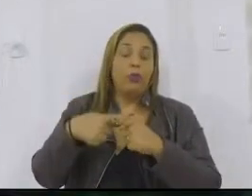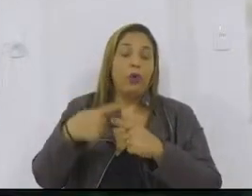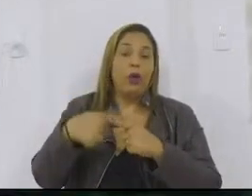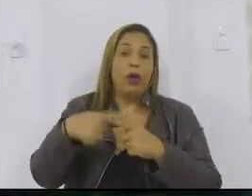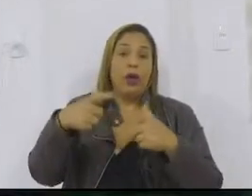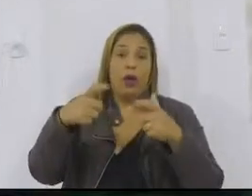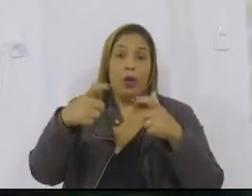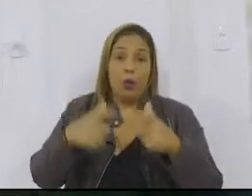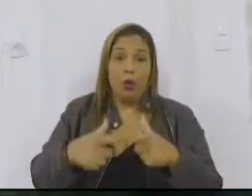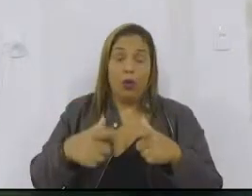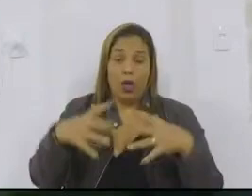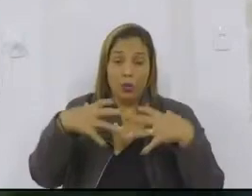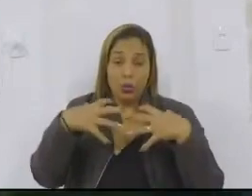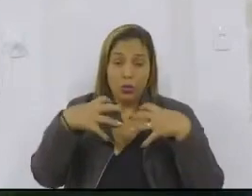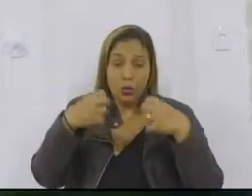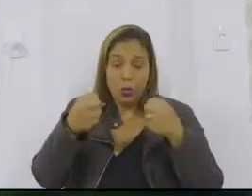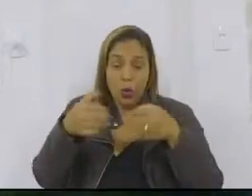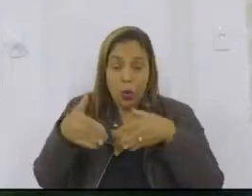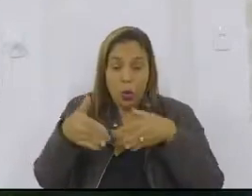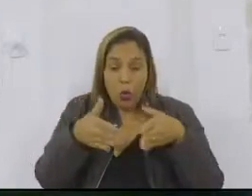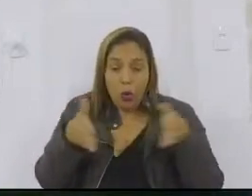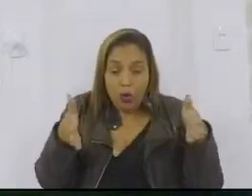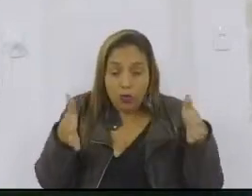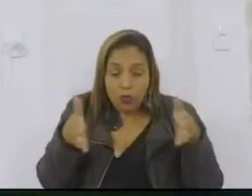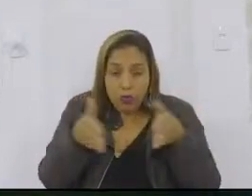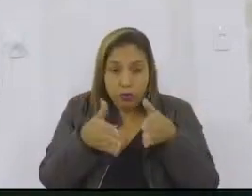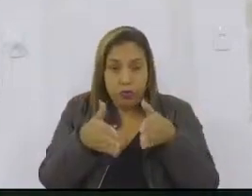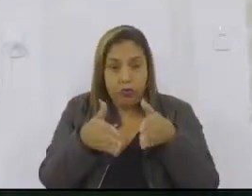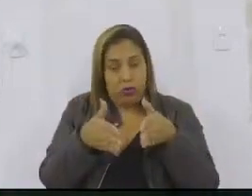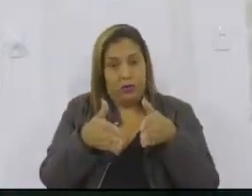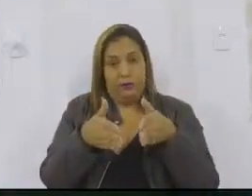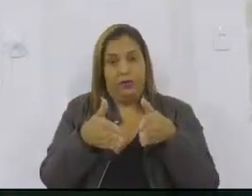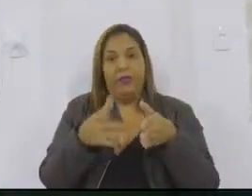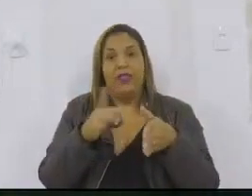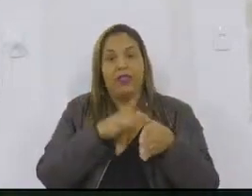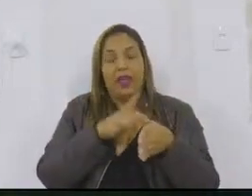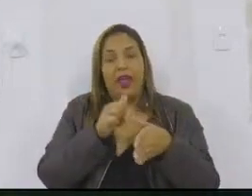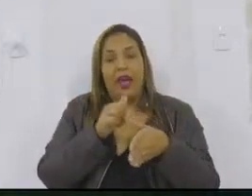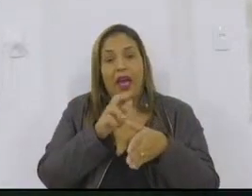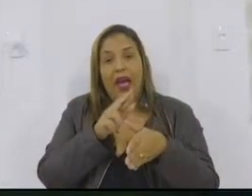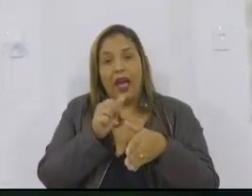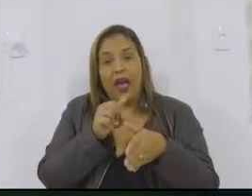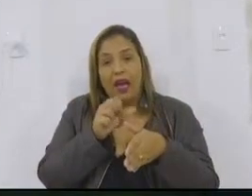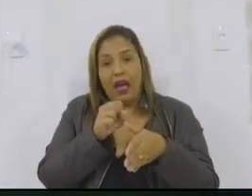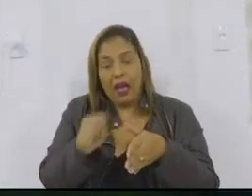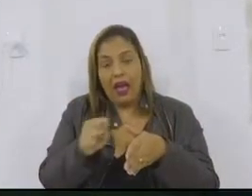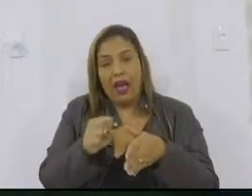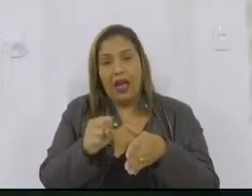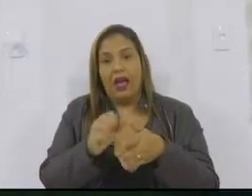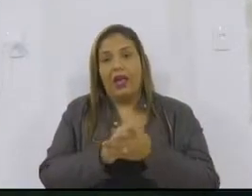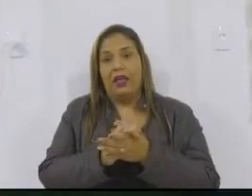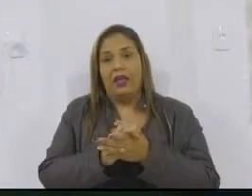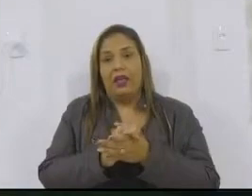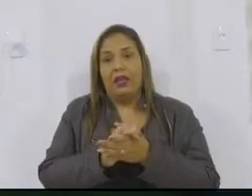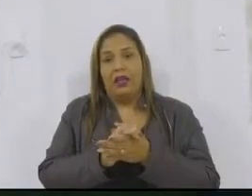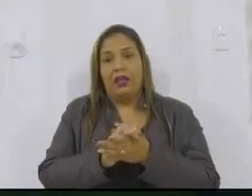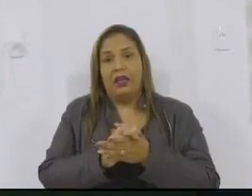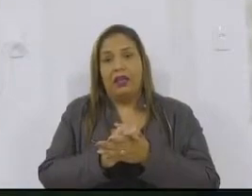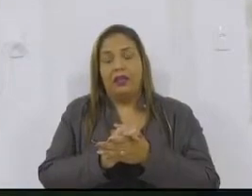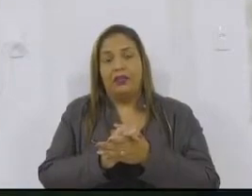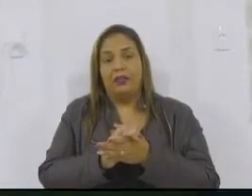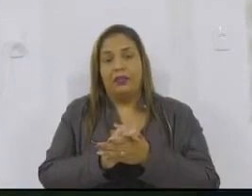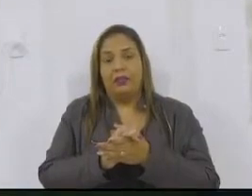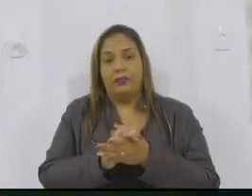A rua ela é bem estreita, devido o Aras ter invadido. Sempre conversei com o seu Ailton,